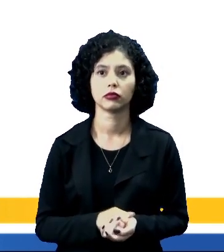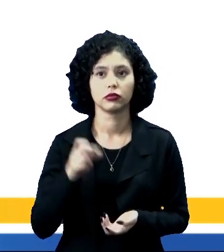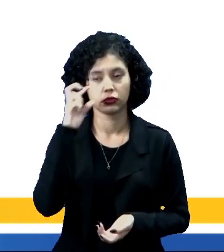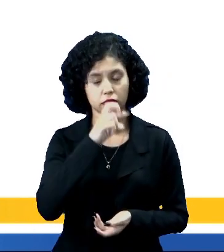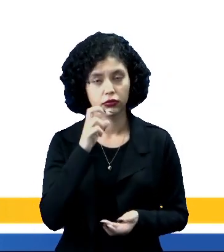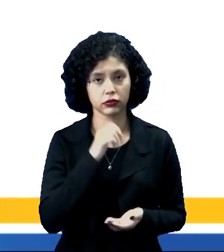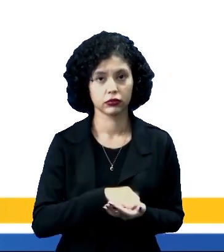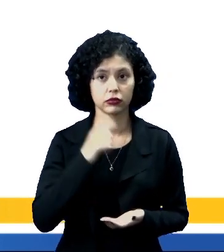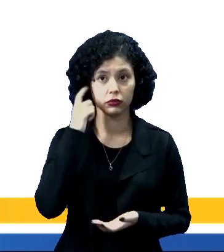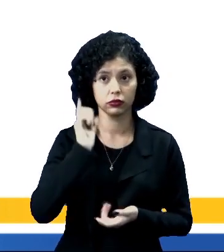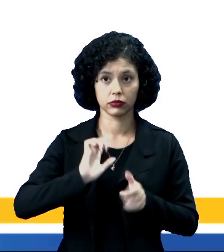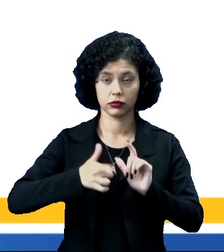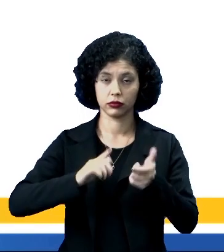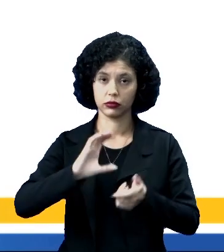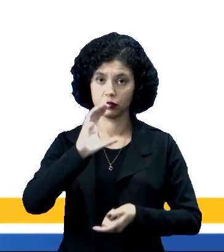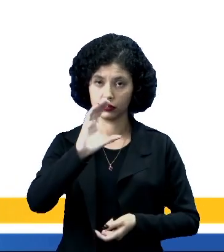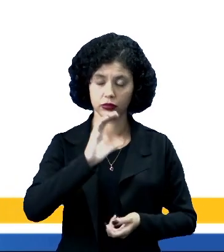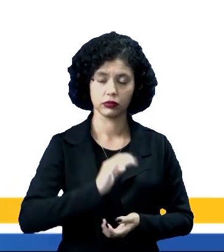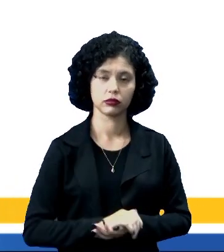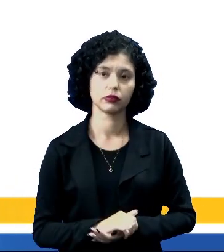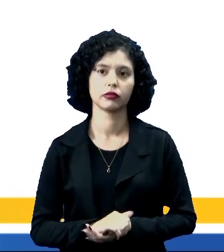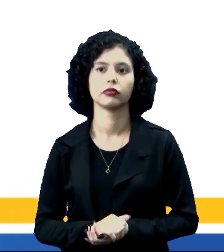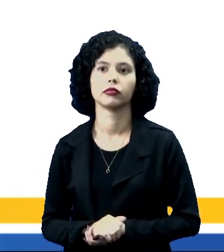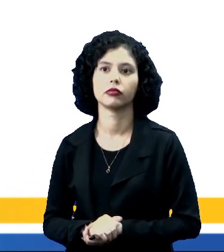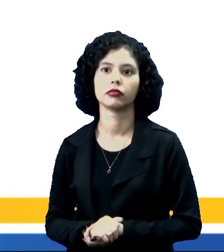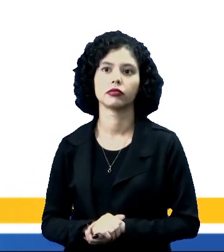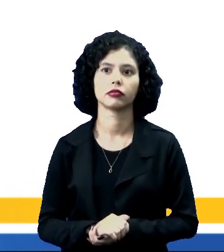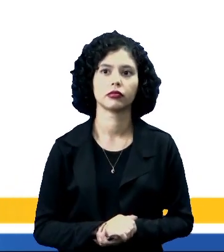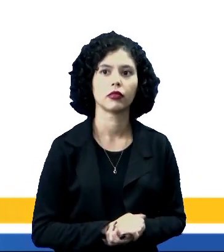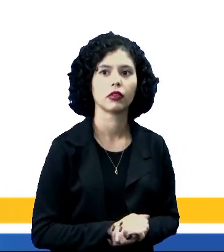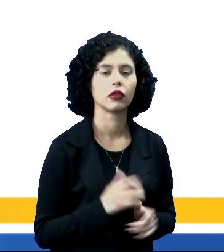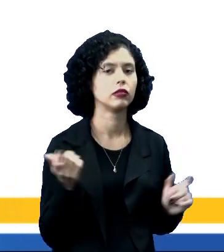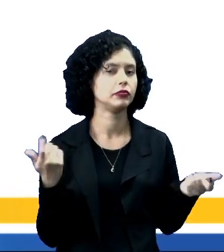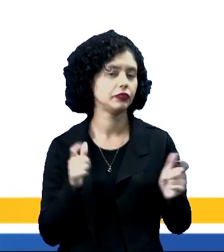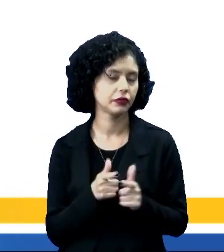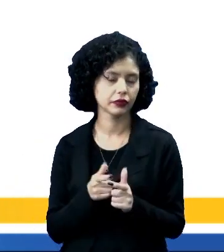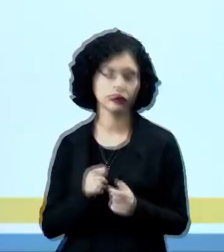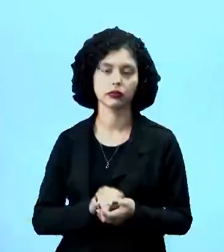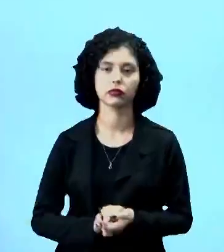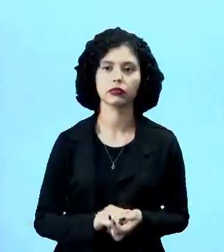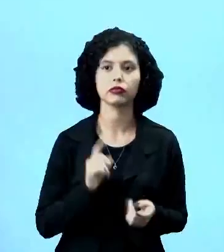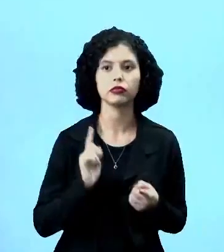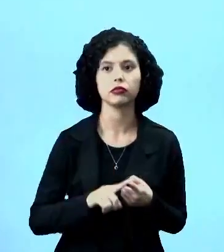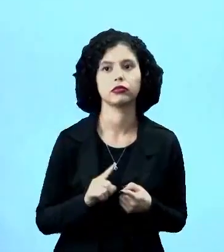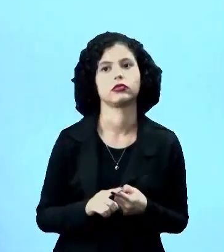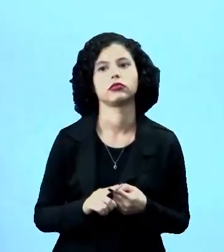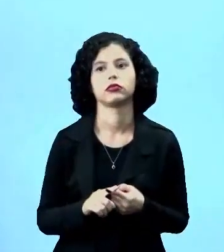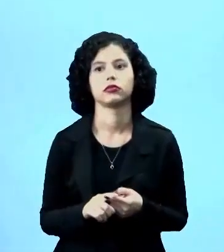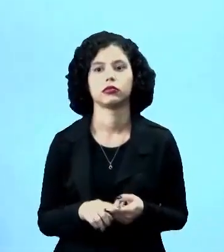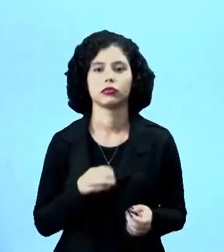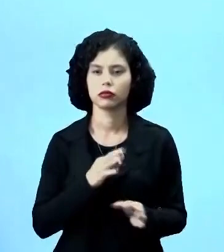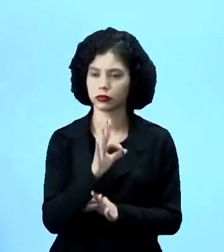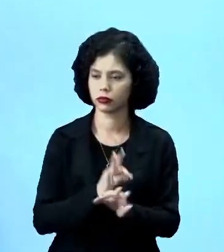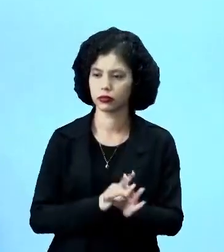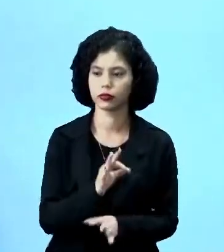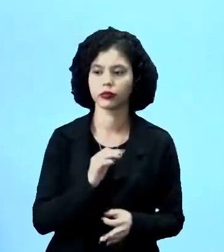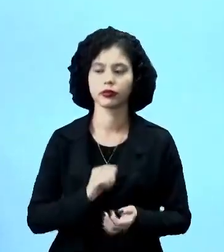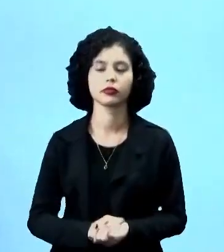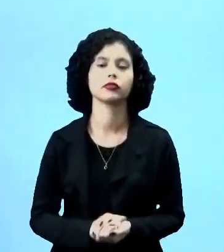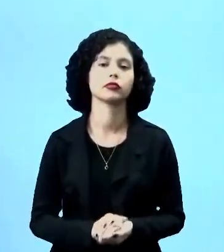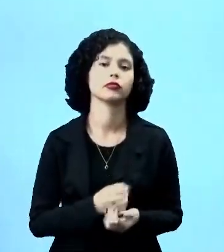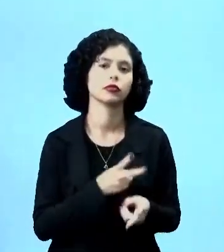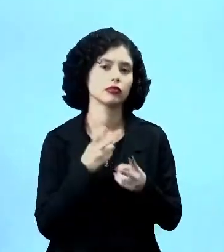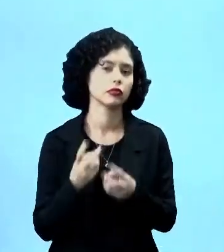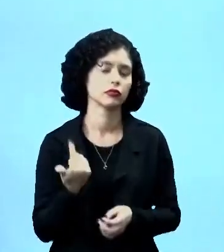a gente for analisar e pensar né começa quando progesterona estrógeno diminui porque eles estavam sendo preparados